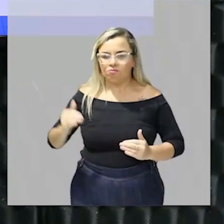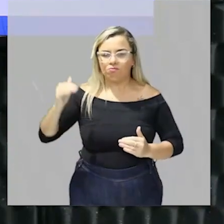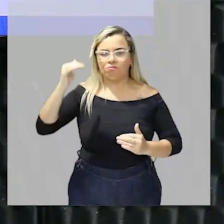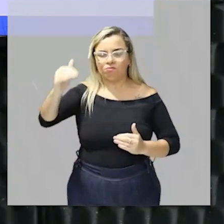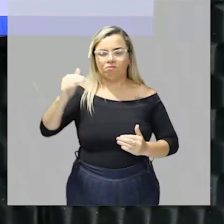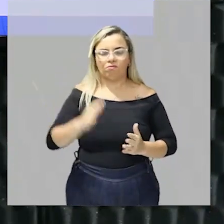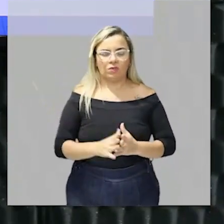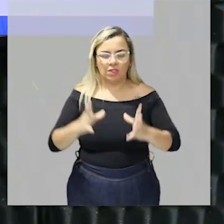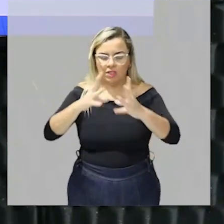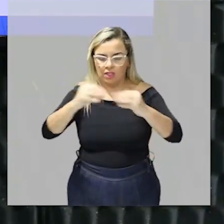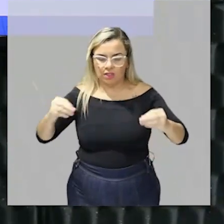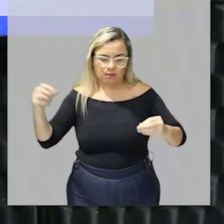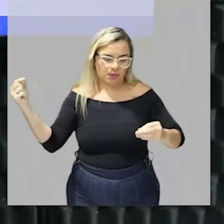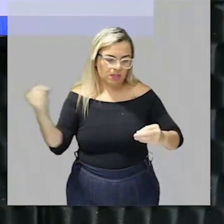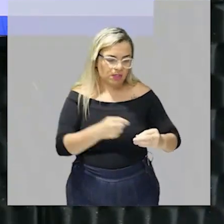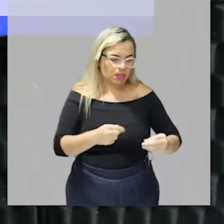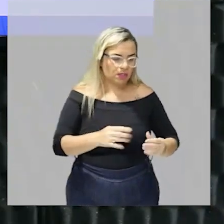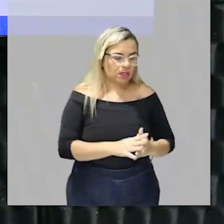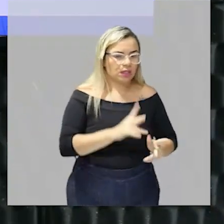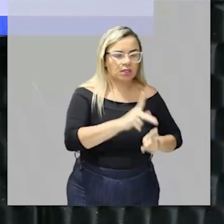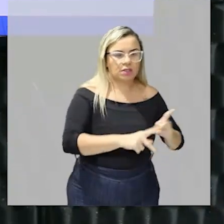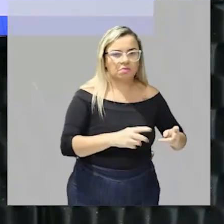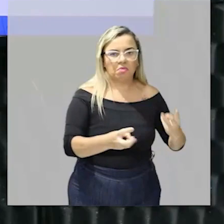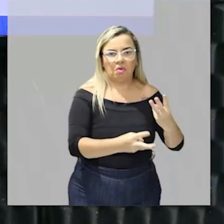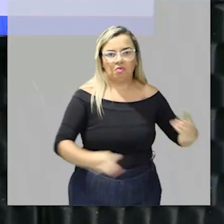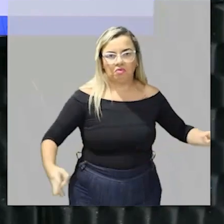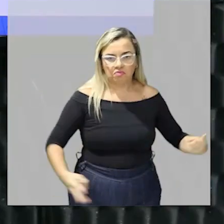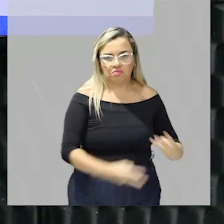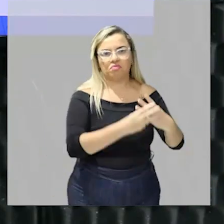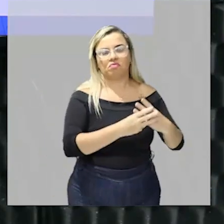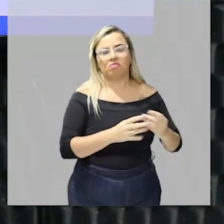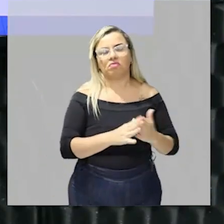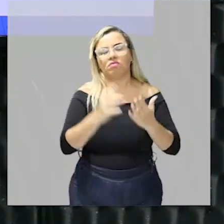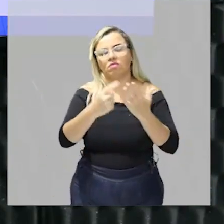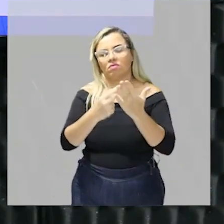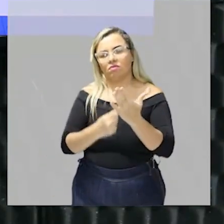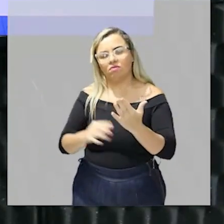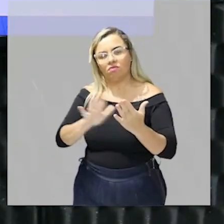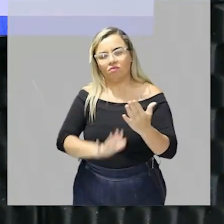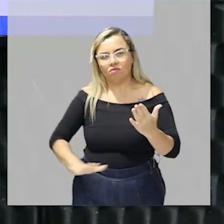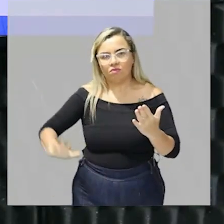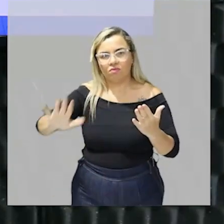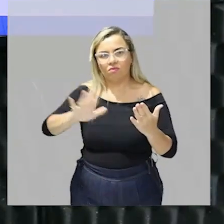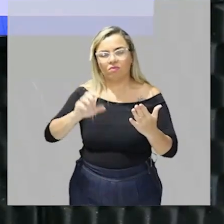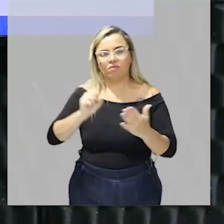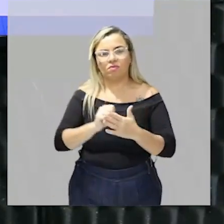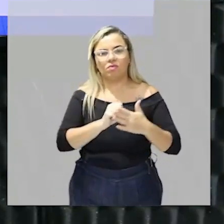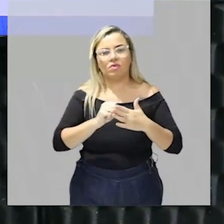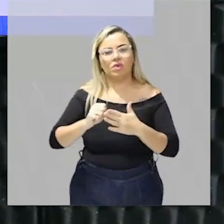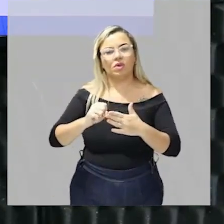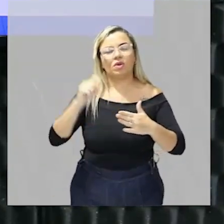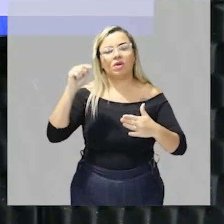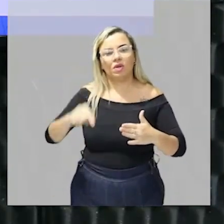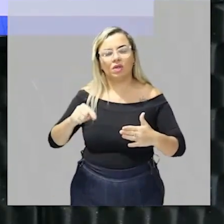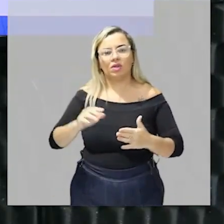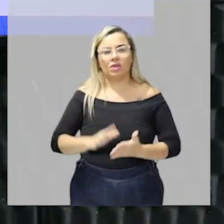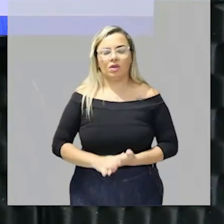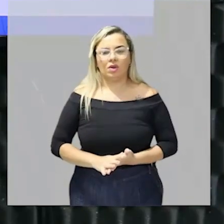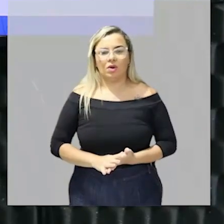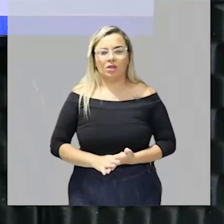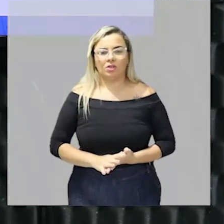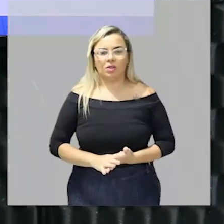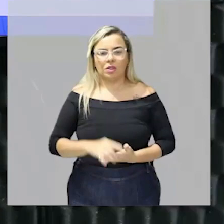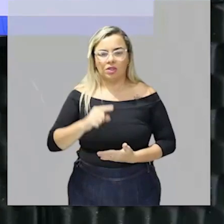chamadas raças inferiores, para um projeto do nacionalsocialismo, para um projeto